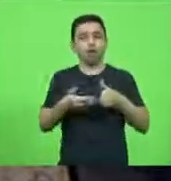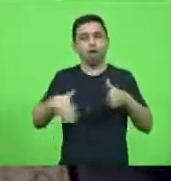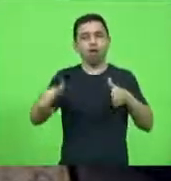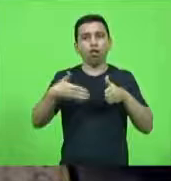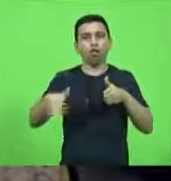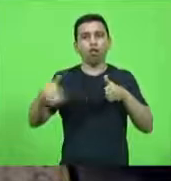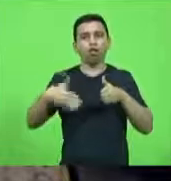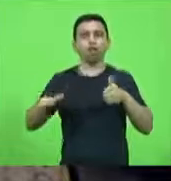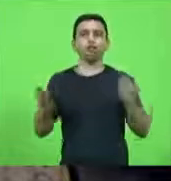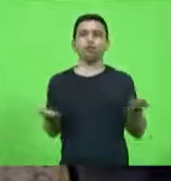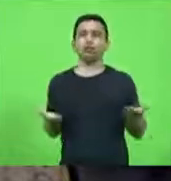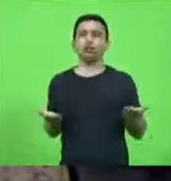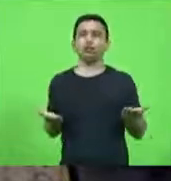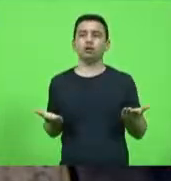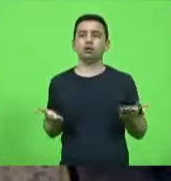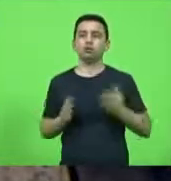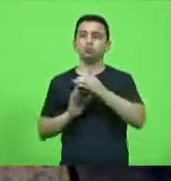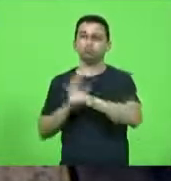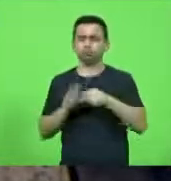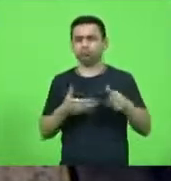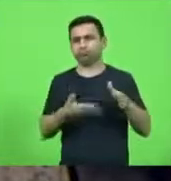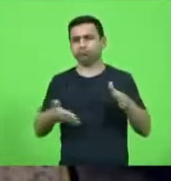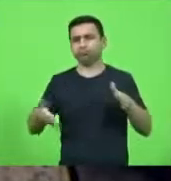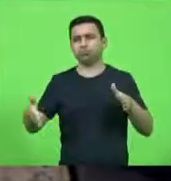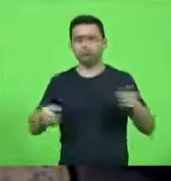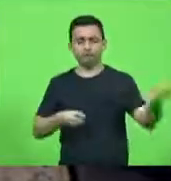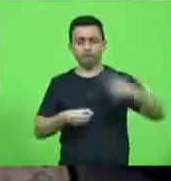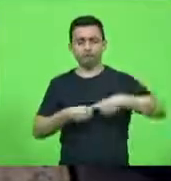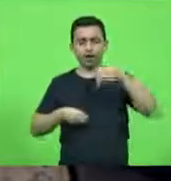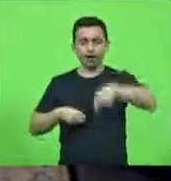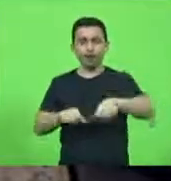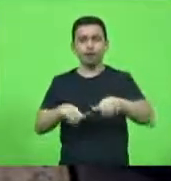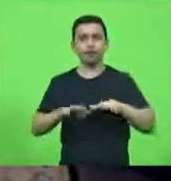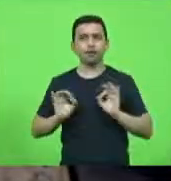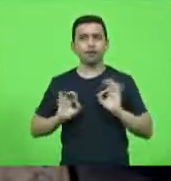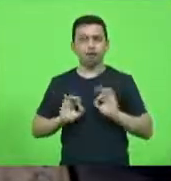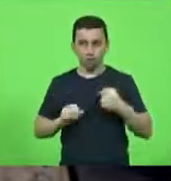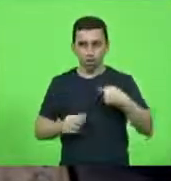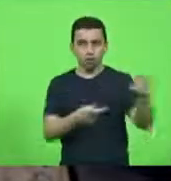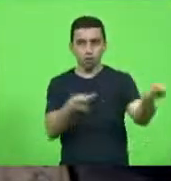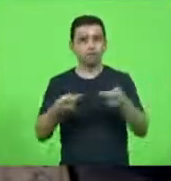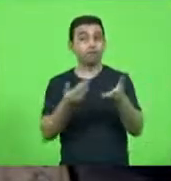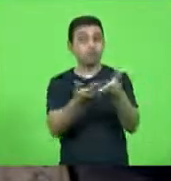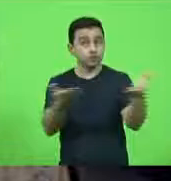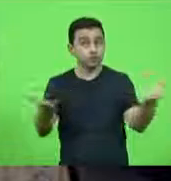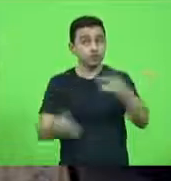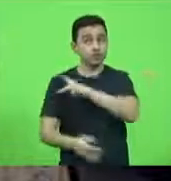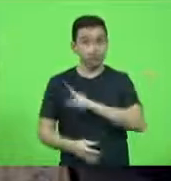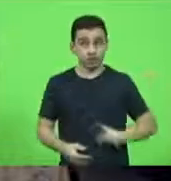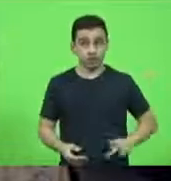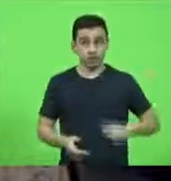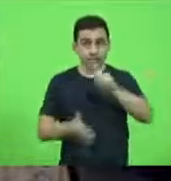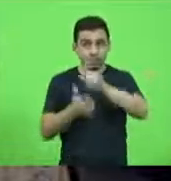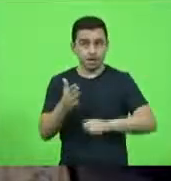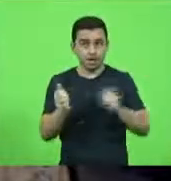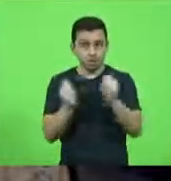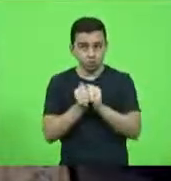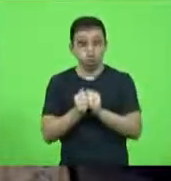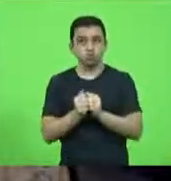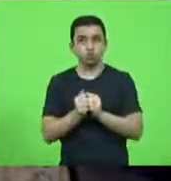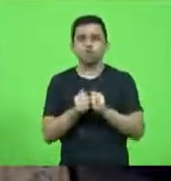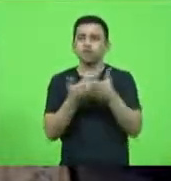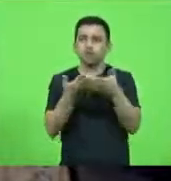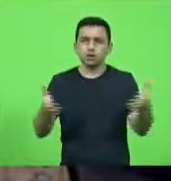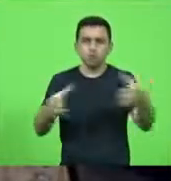projeto passa a legislatura inteira sem vir para o plenário. Isso parece justo? Estou convidando hoje o presidente, lhe convido a assinar comigo, os outros membros